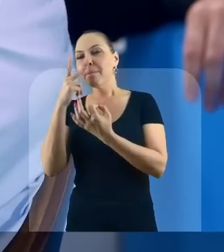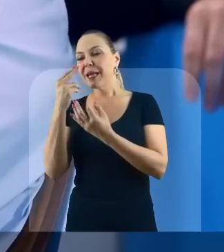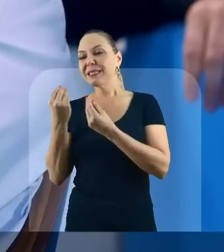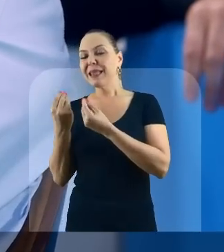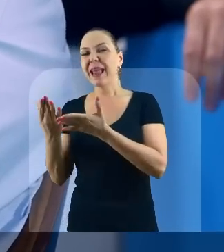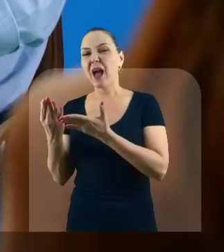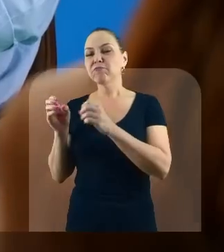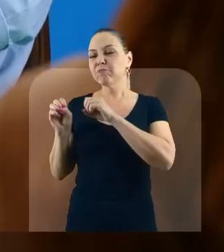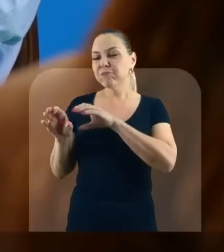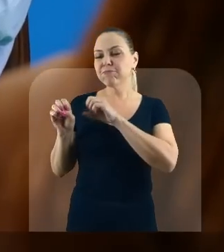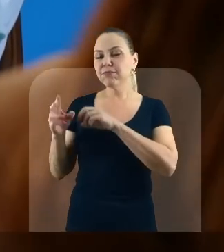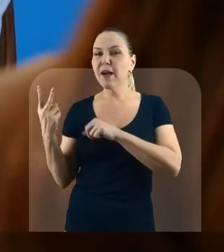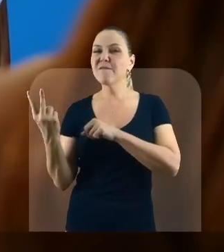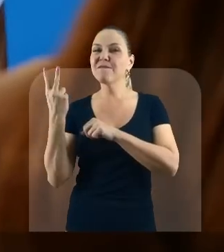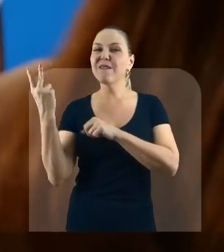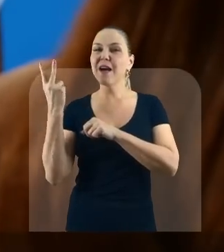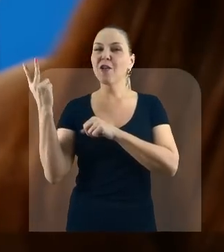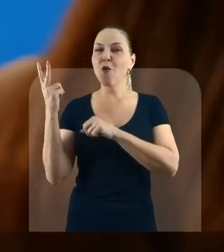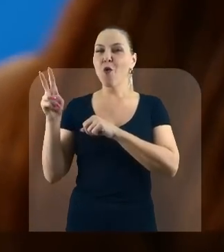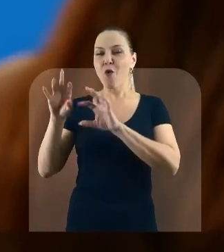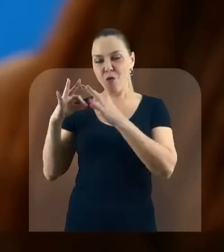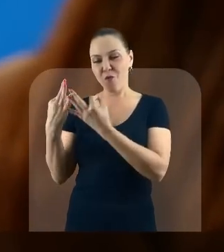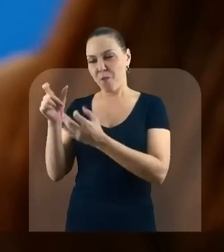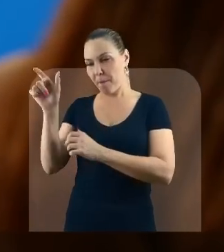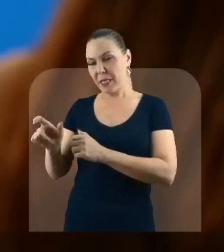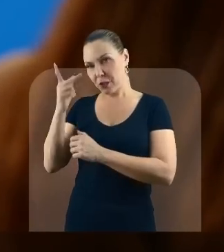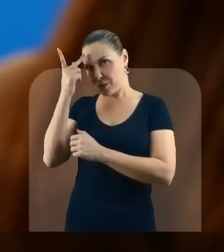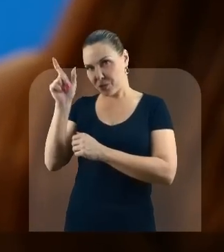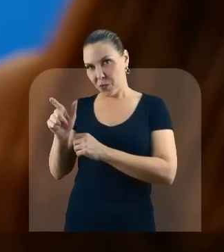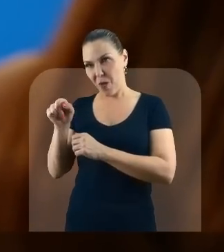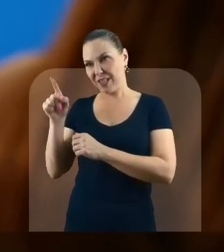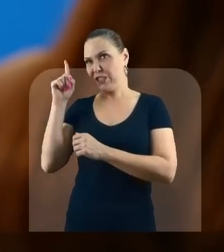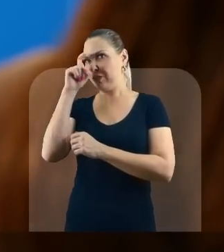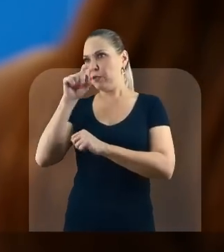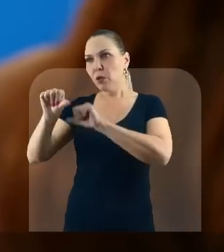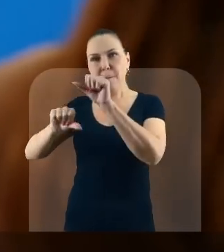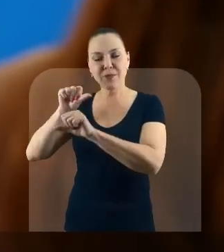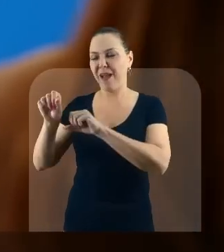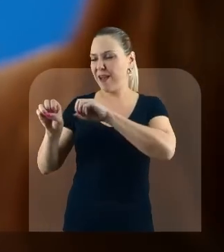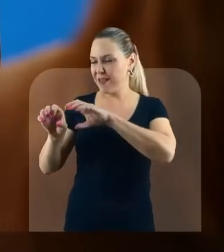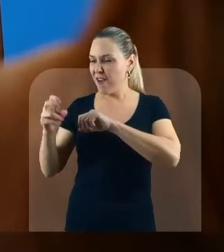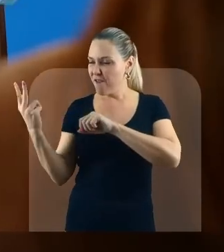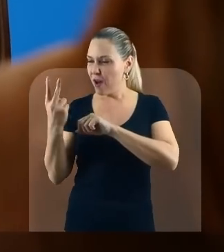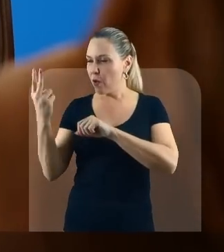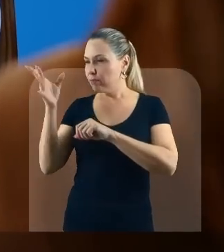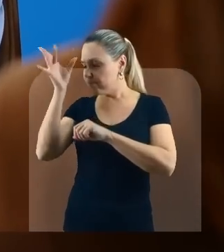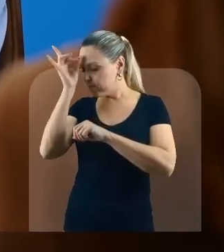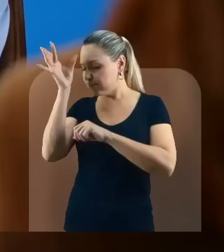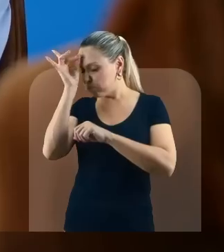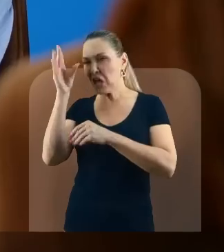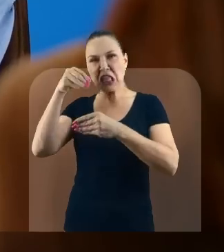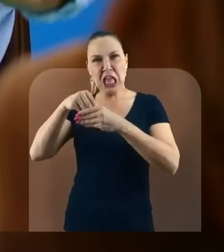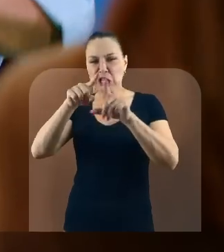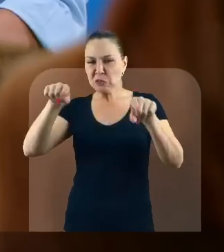constrói esses valores. E uma vez que você constrói esses valores, é muito difícil para que eles mudem isso aí, seja dentro das salas de aula